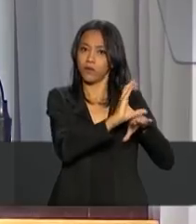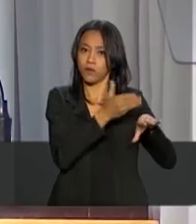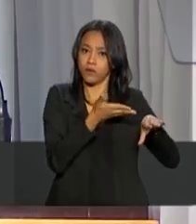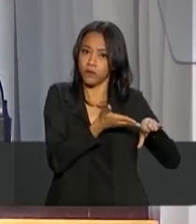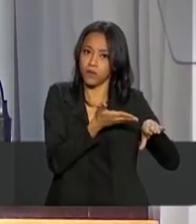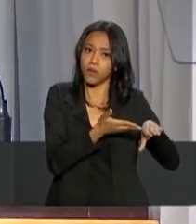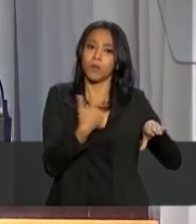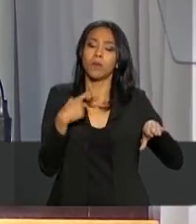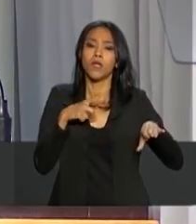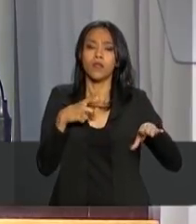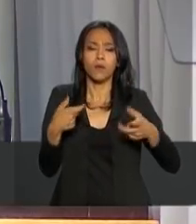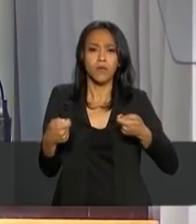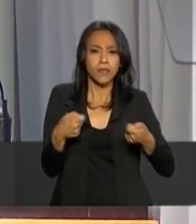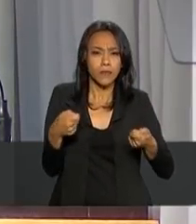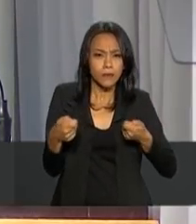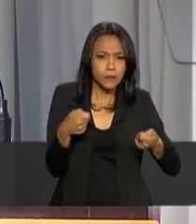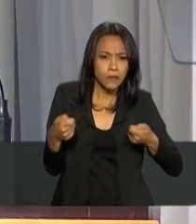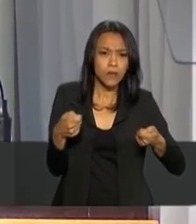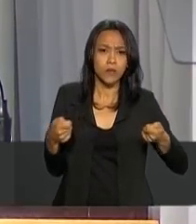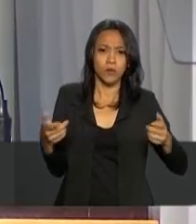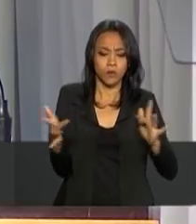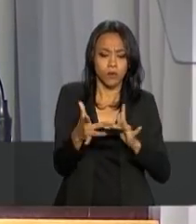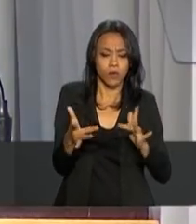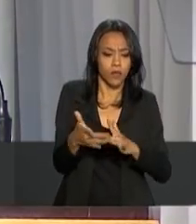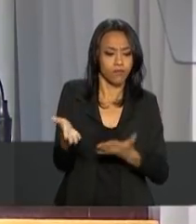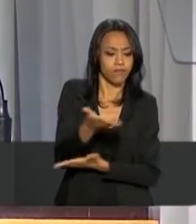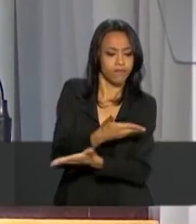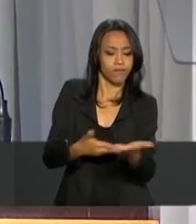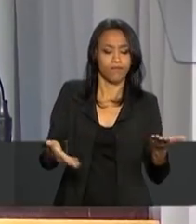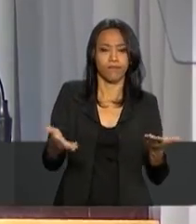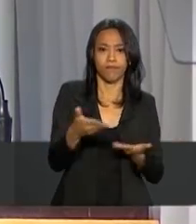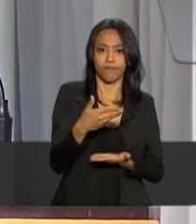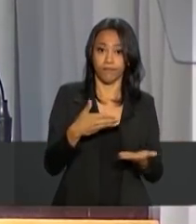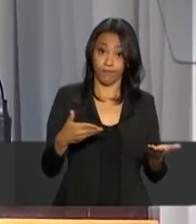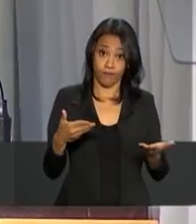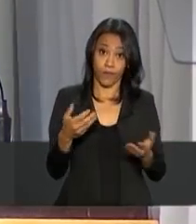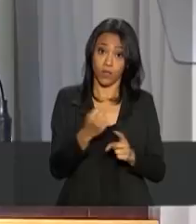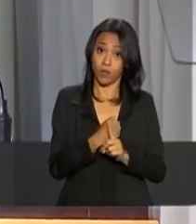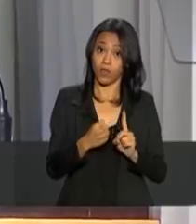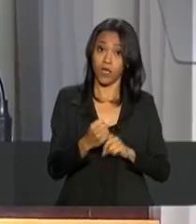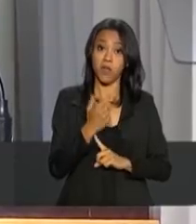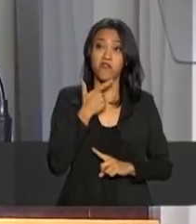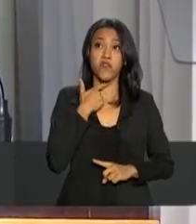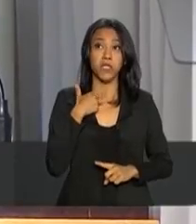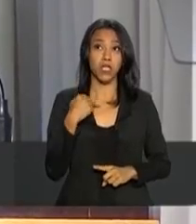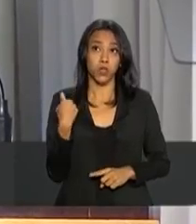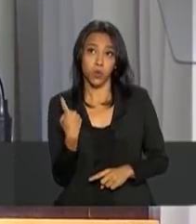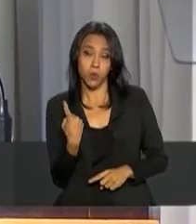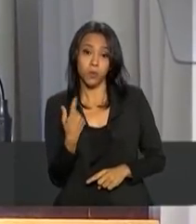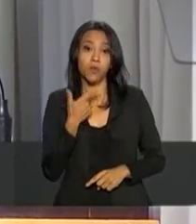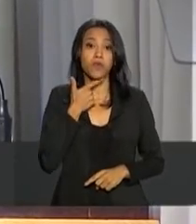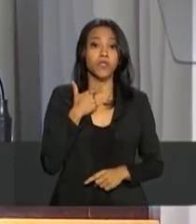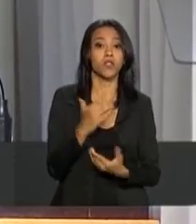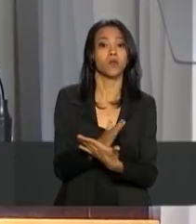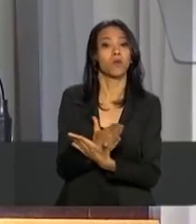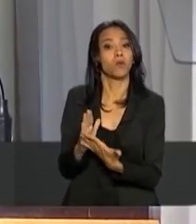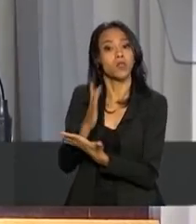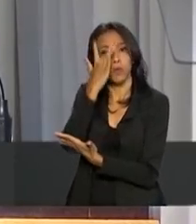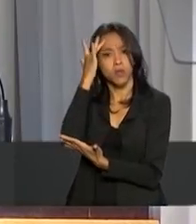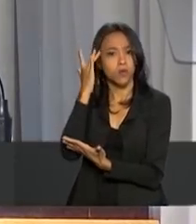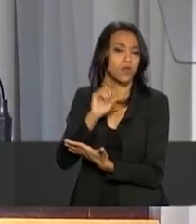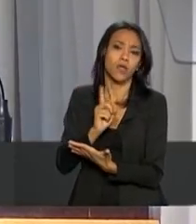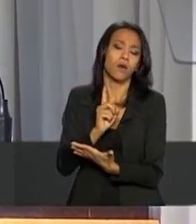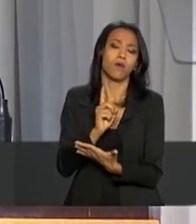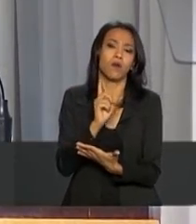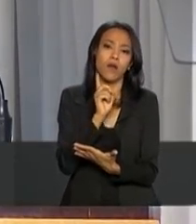dar estabilidade às relações sociais. Ela não depende da vontade de um ou alguns, não é? Ela depende, isto